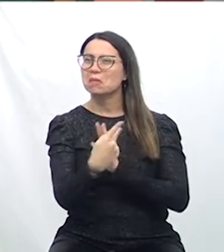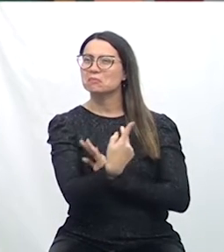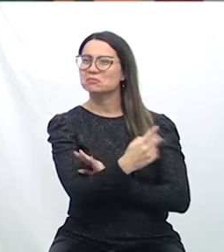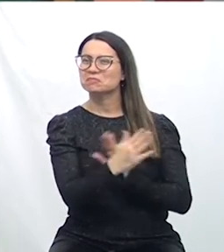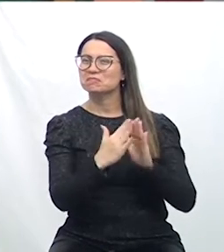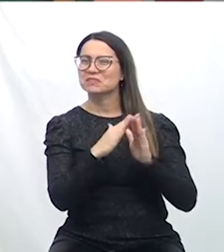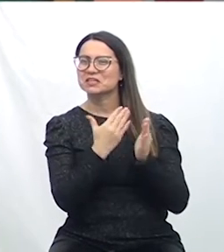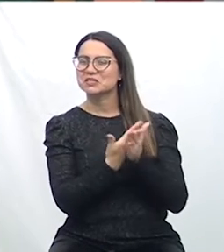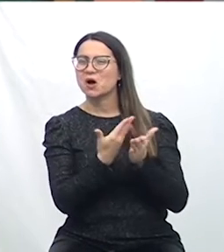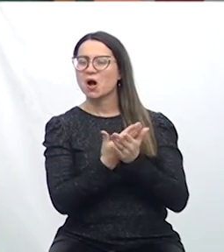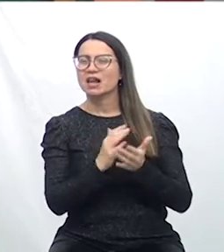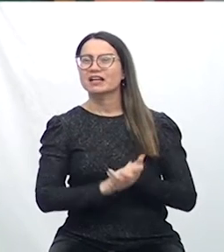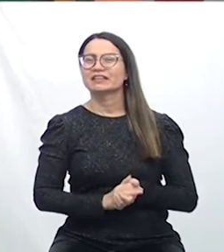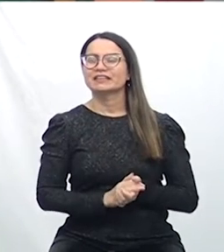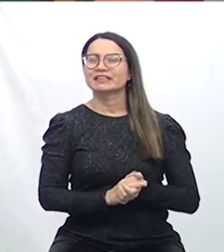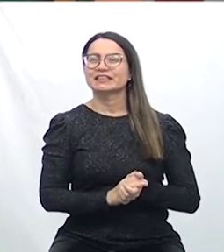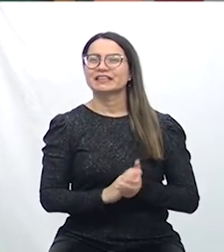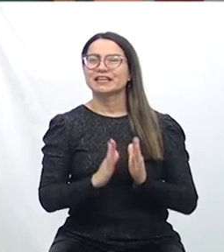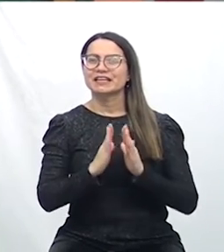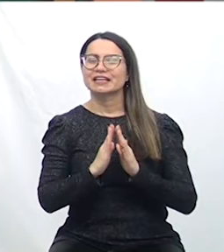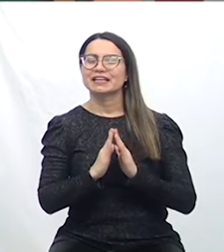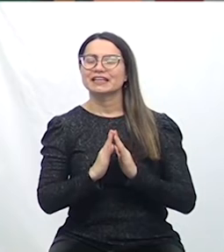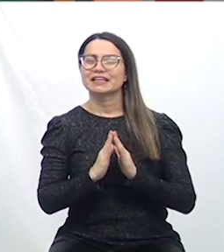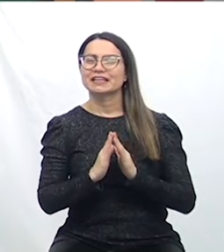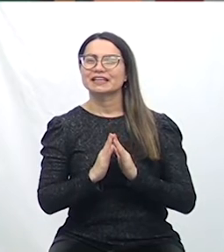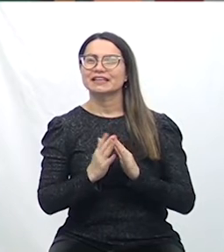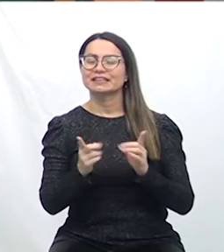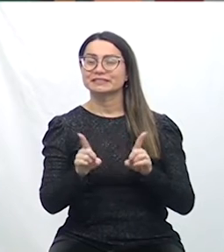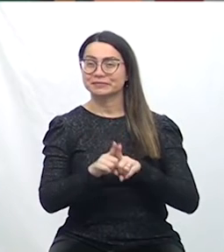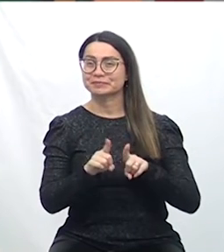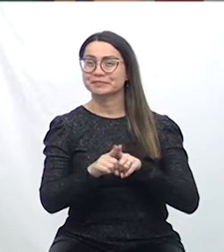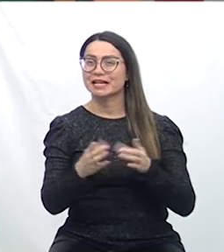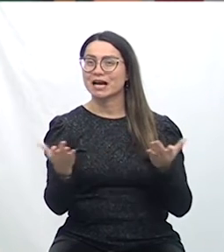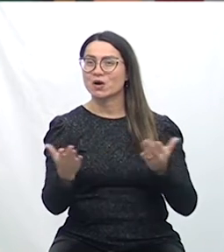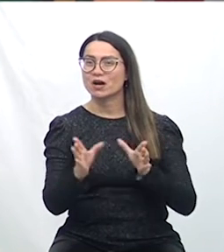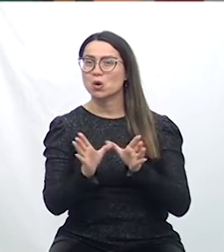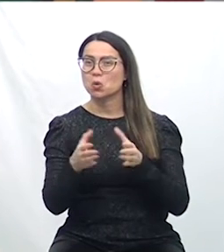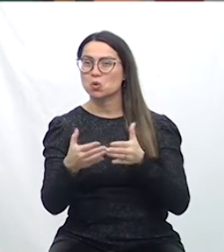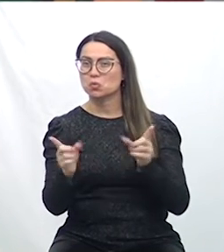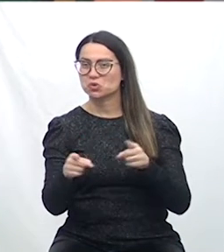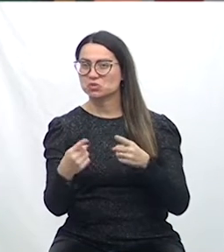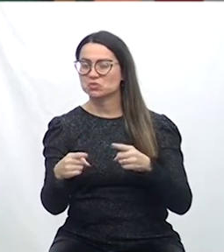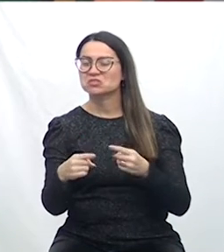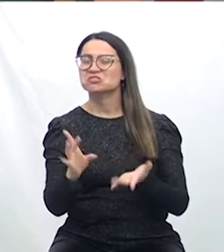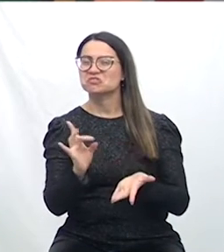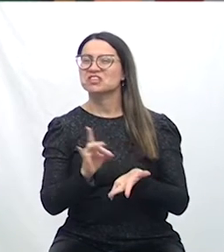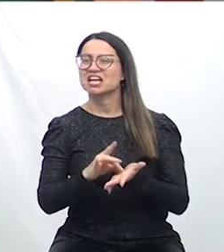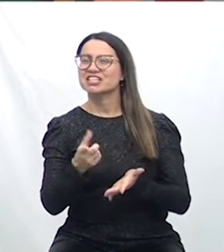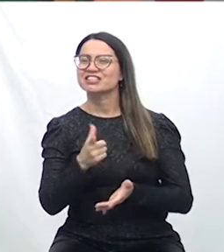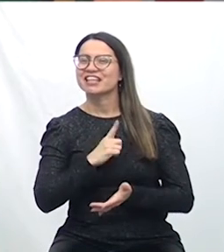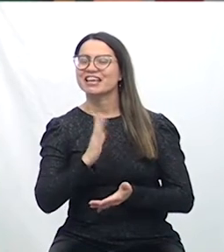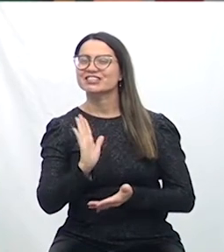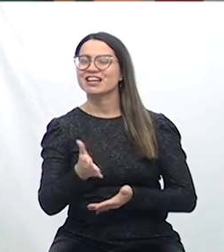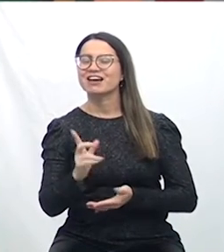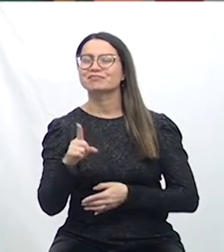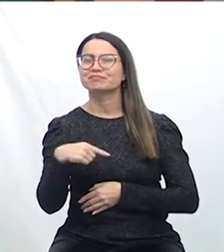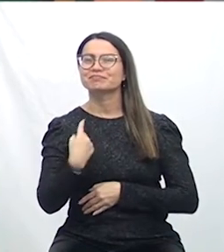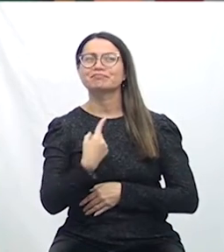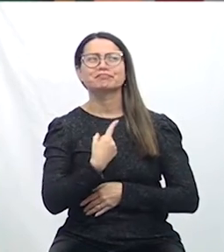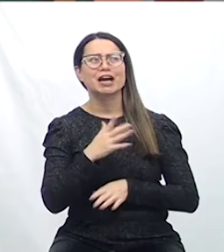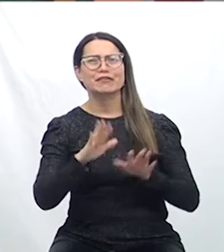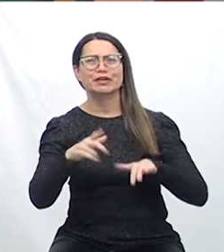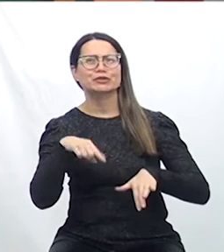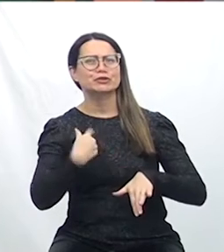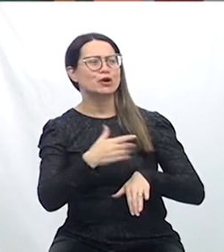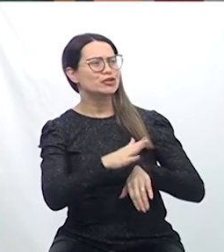né? E essa banda agora já é uma realidade, que bom que a gente pode resgatar também lá no bairro. É, muitas vezes a gente tinha que levar de outros bairros